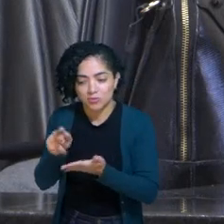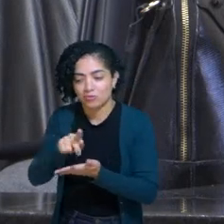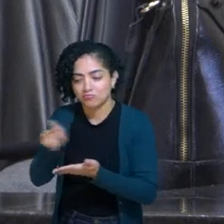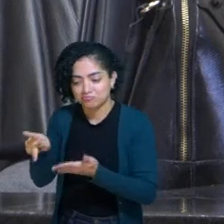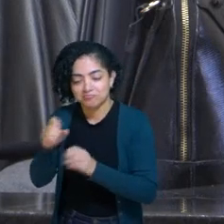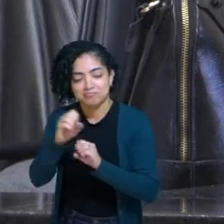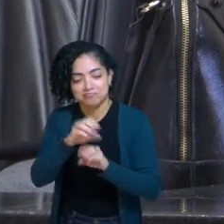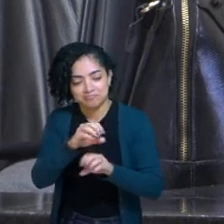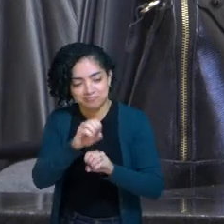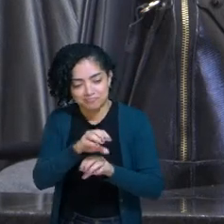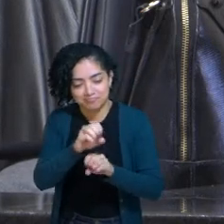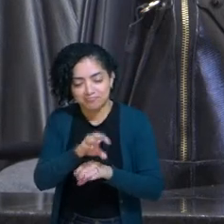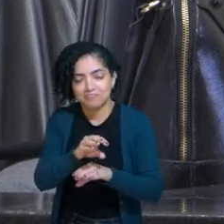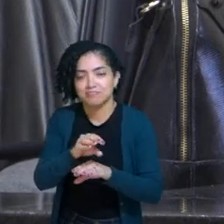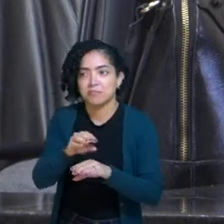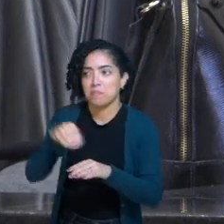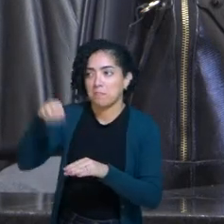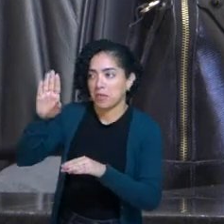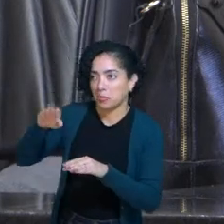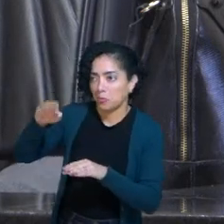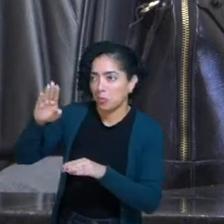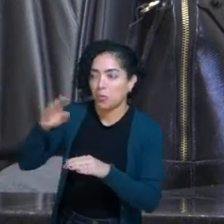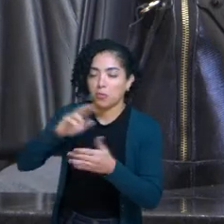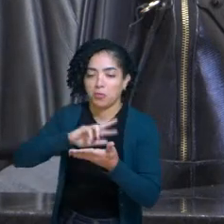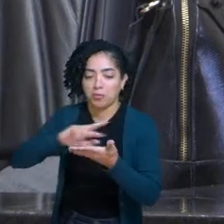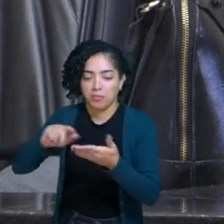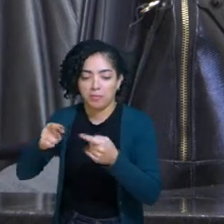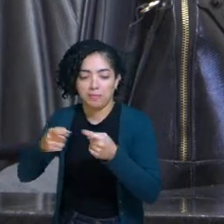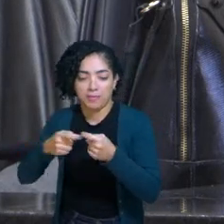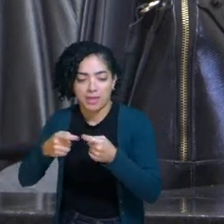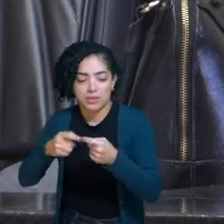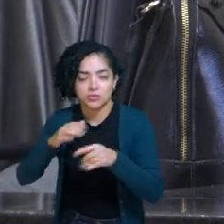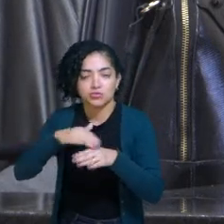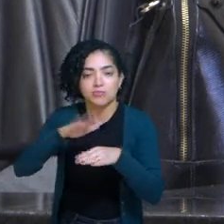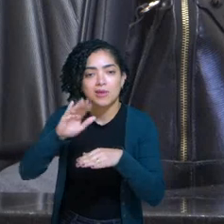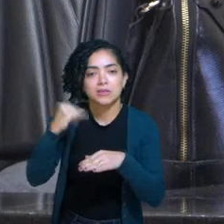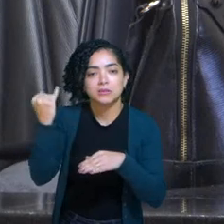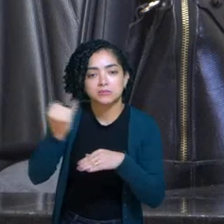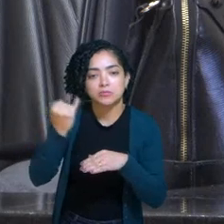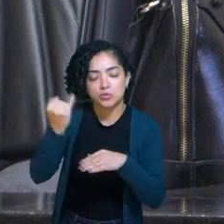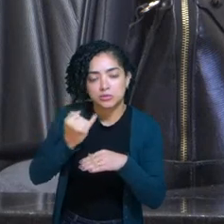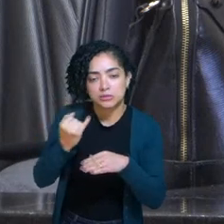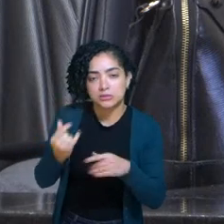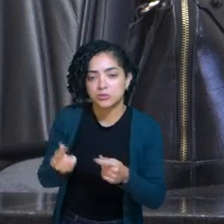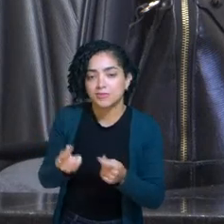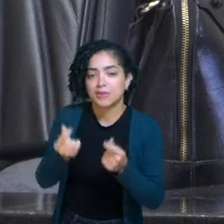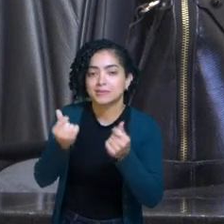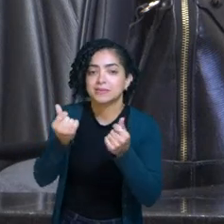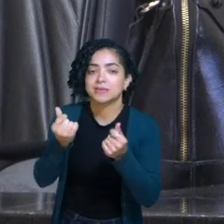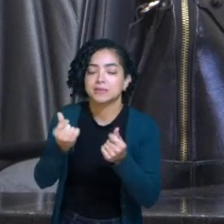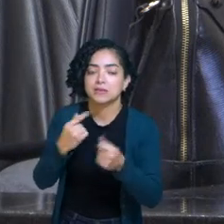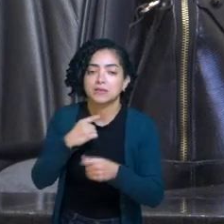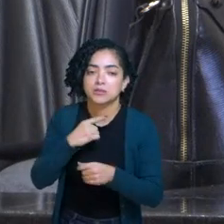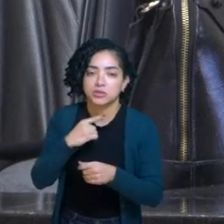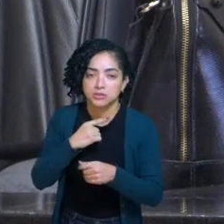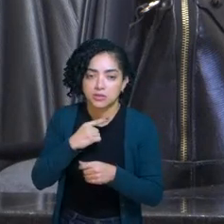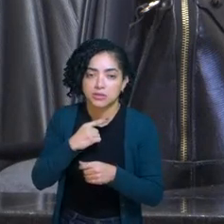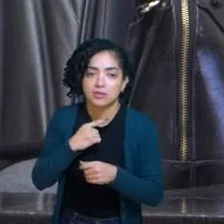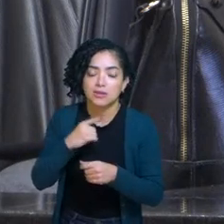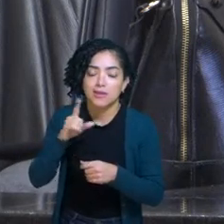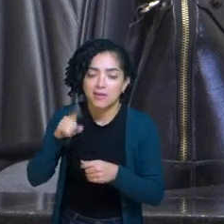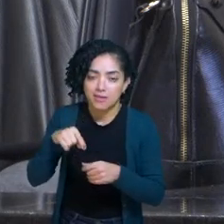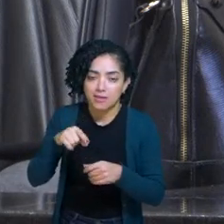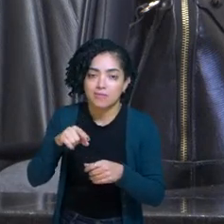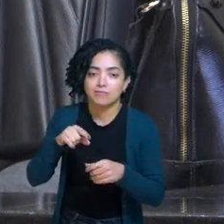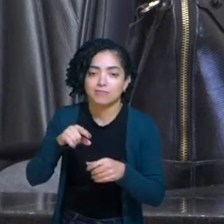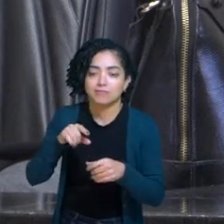de parede passou por Professor então é a coisa mais importante e mais rica que a gente tem no nosso país é de fato a formação